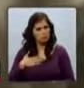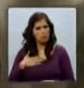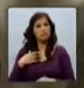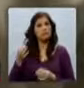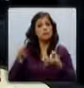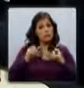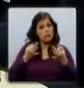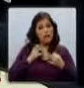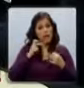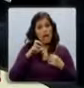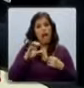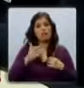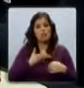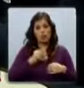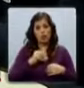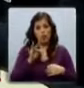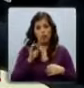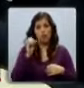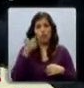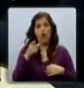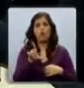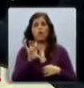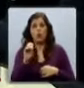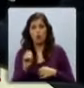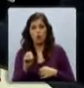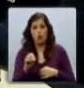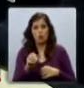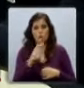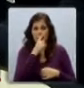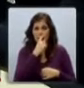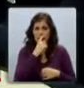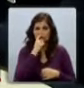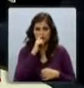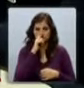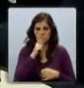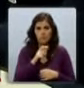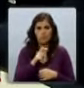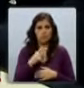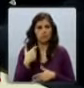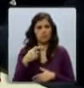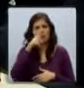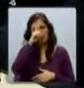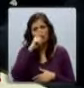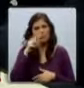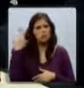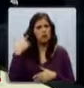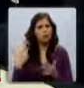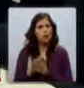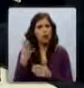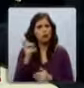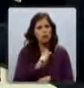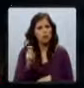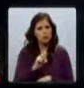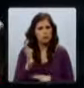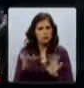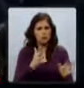fólico durante esses se meses priamente a gravidez e depois durante a gravidez Até que idade estacional recorda-se até aos 4 meses mais ou